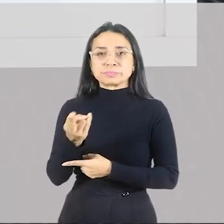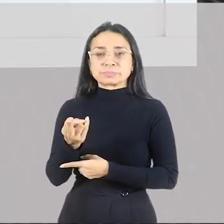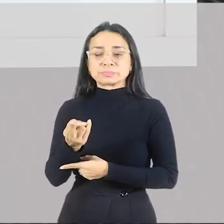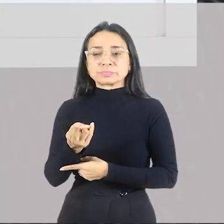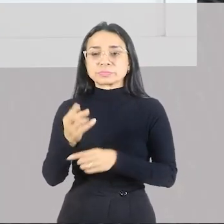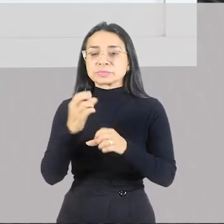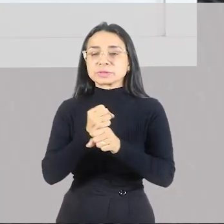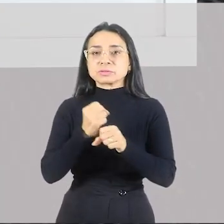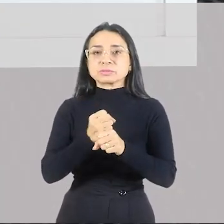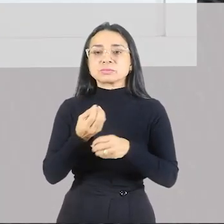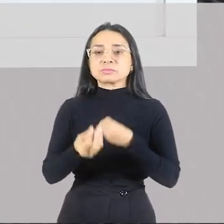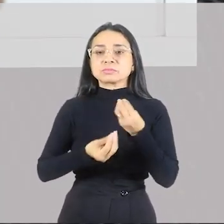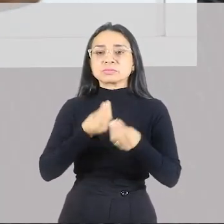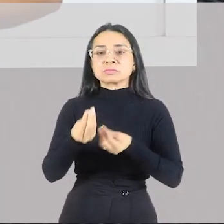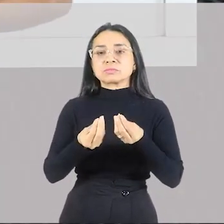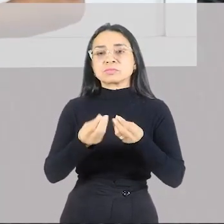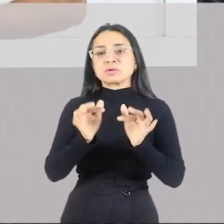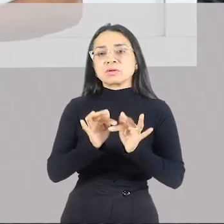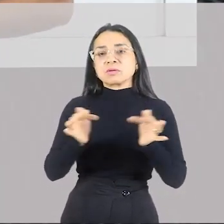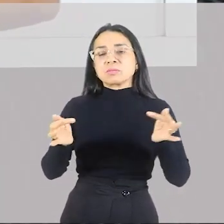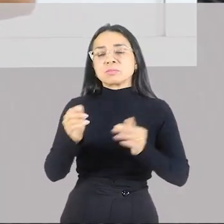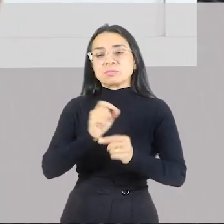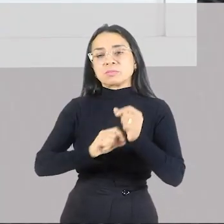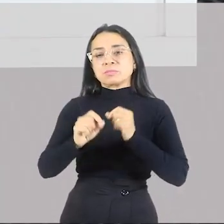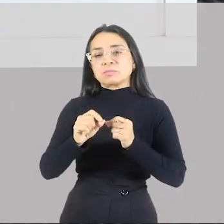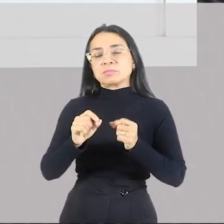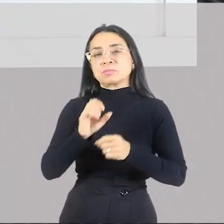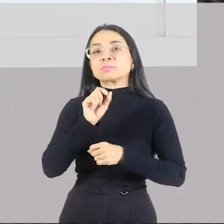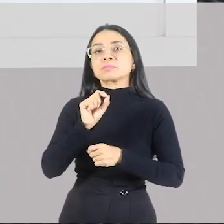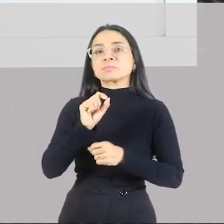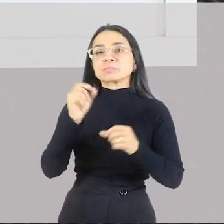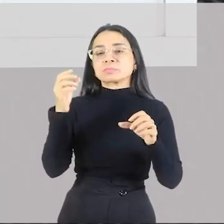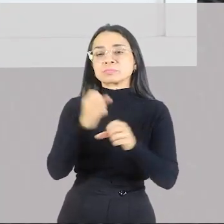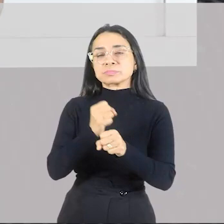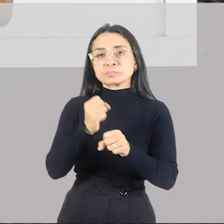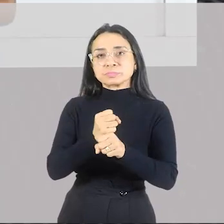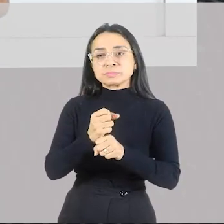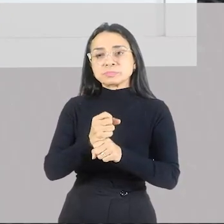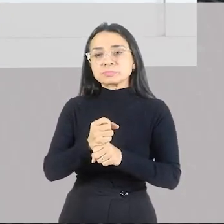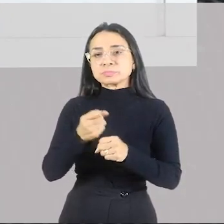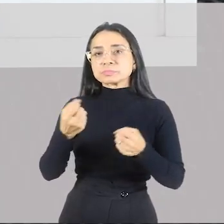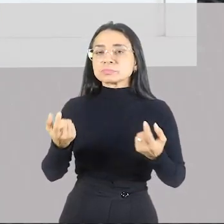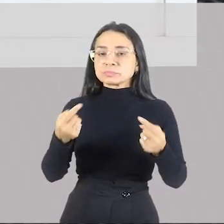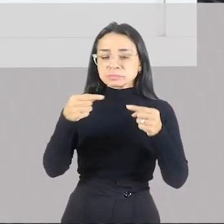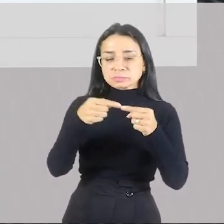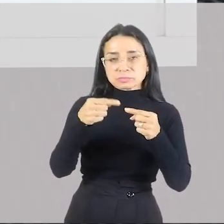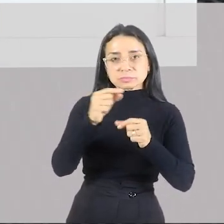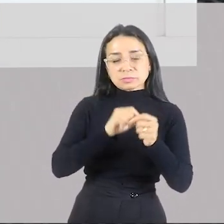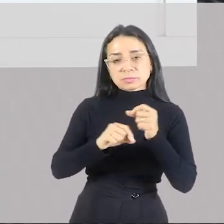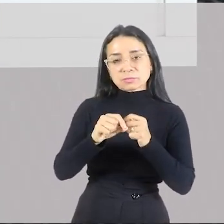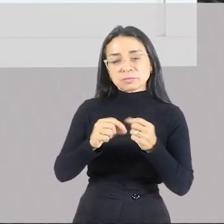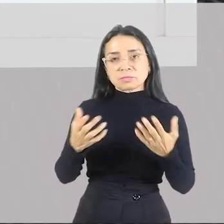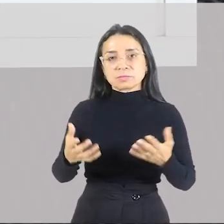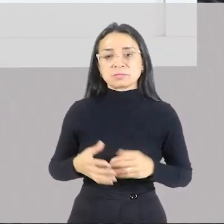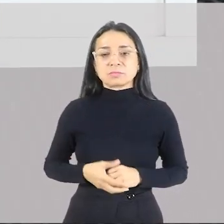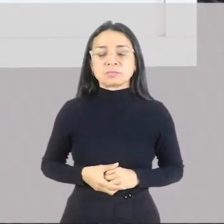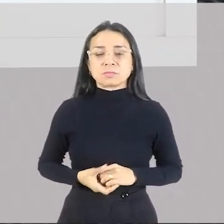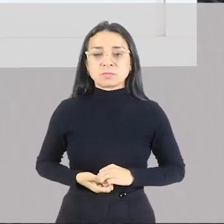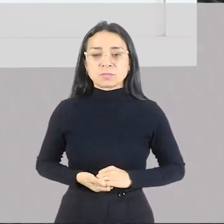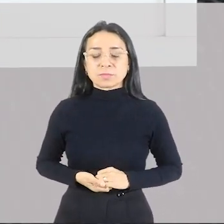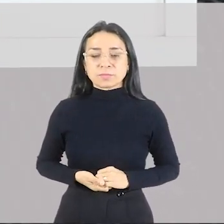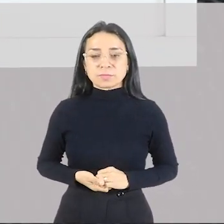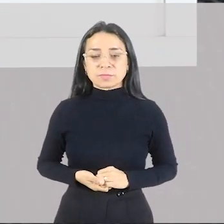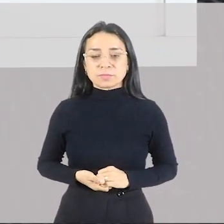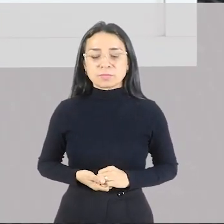eu calculo. Existe uma formulazinha, que você calcula a combinação. Essa fórmula é a seguinte, a